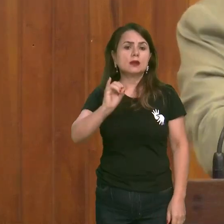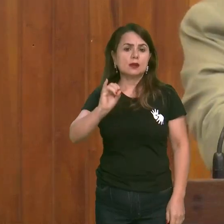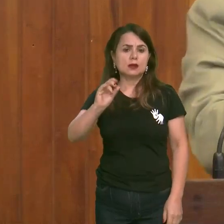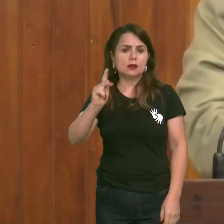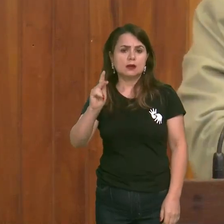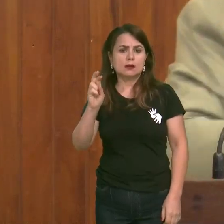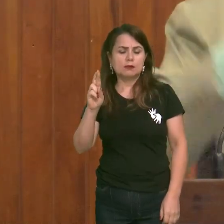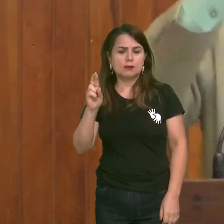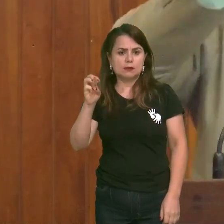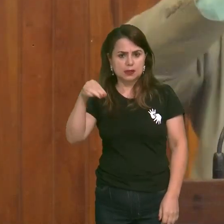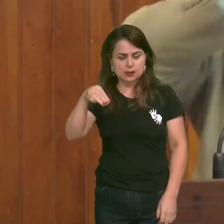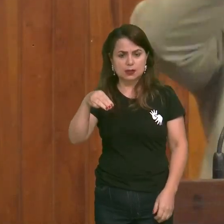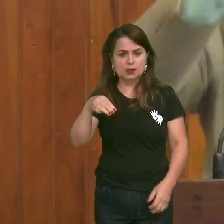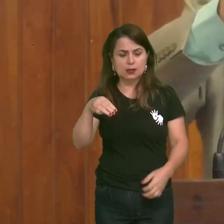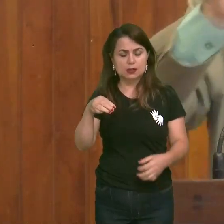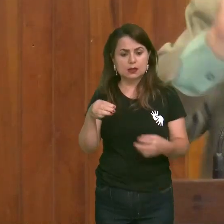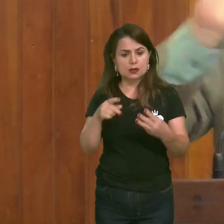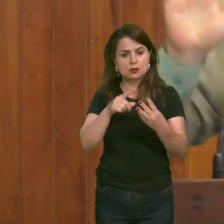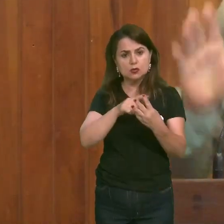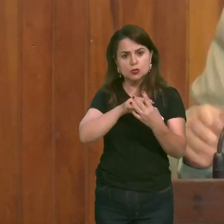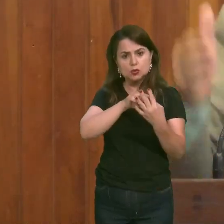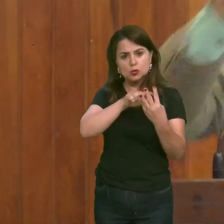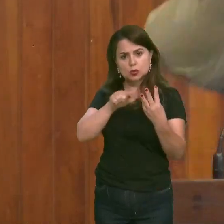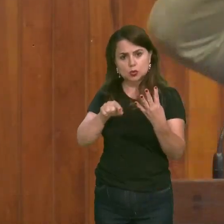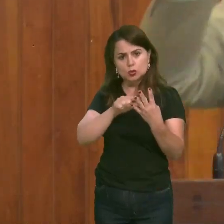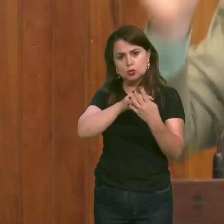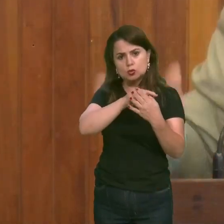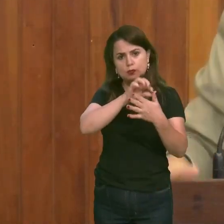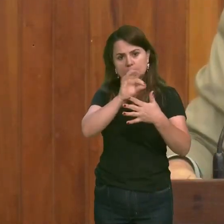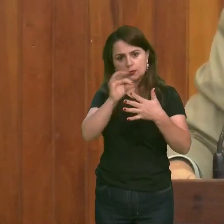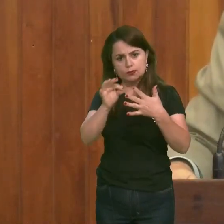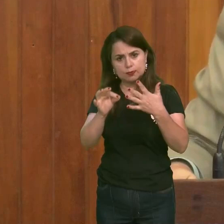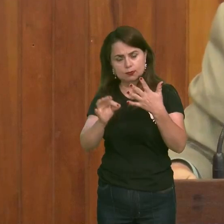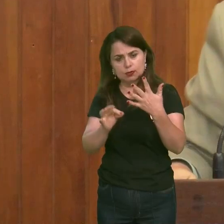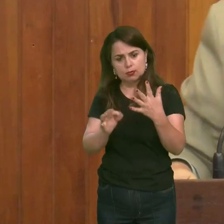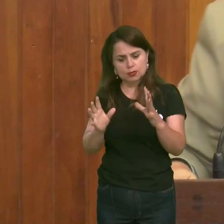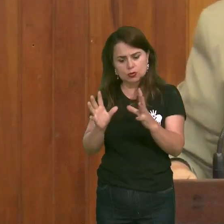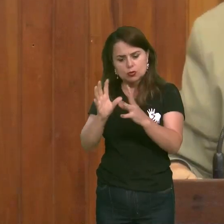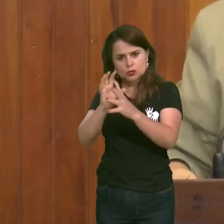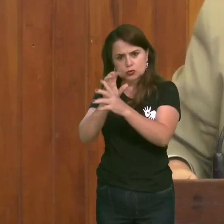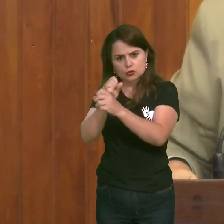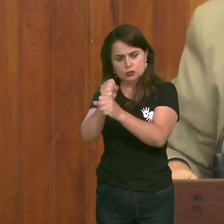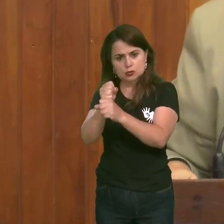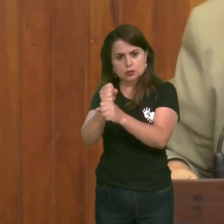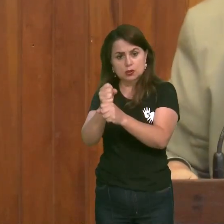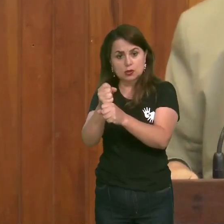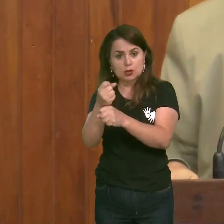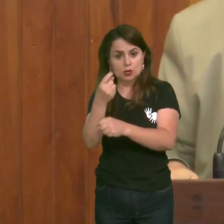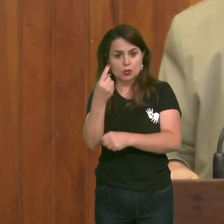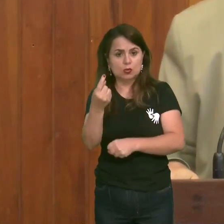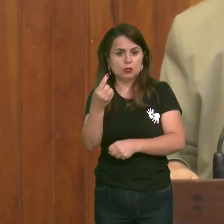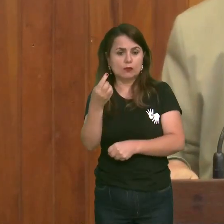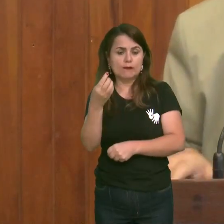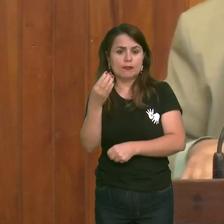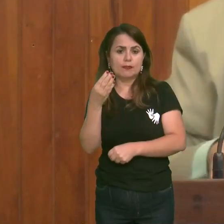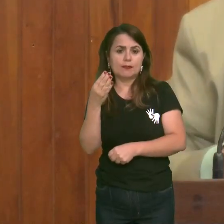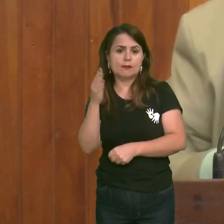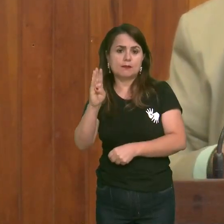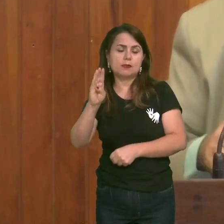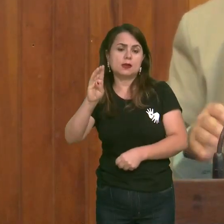imprensa tira do Tesouro e transfere para lá não dá para você pôr na soma vamos por aí direto Direto um bilhão